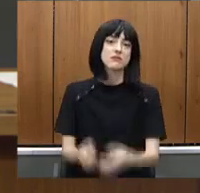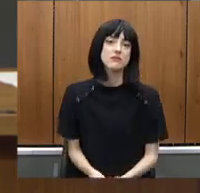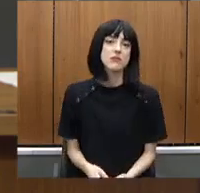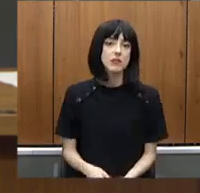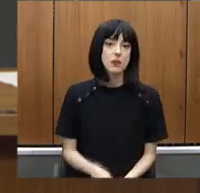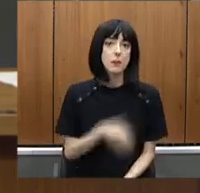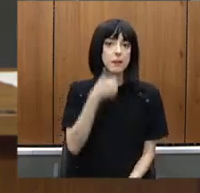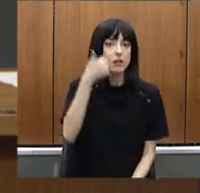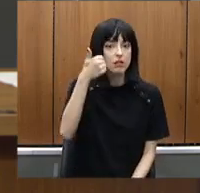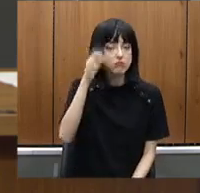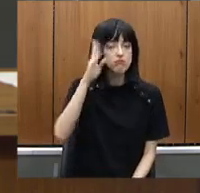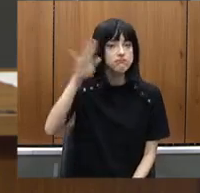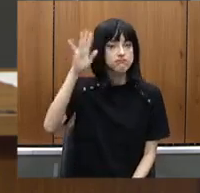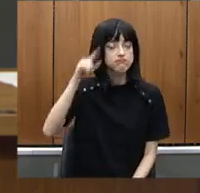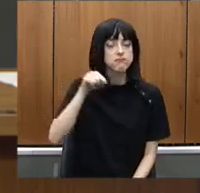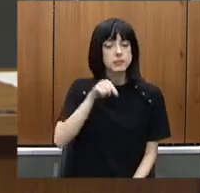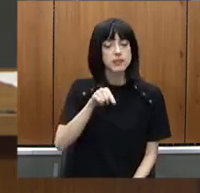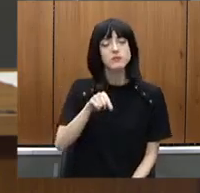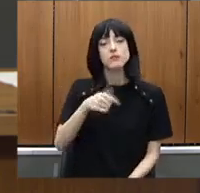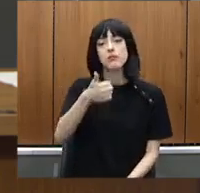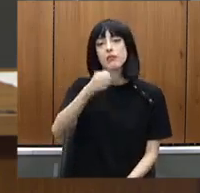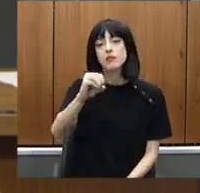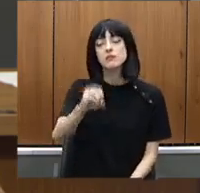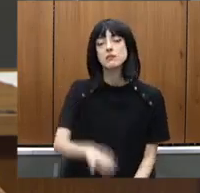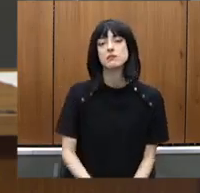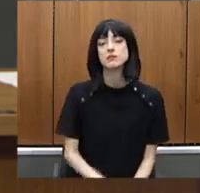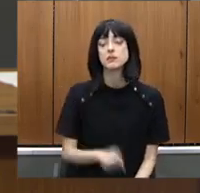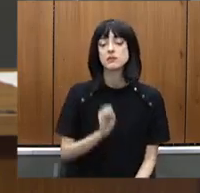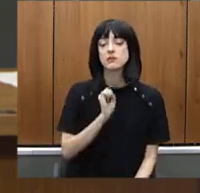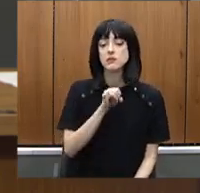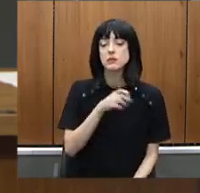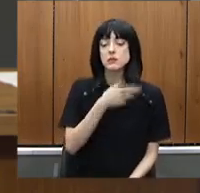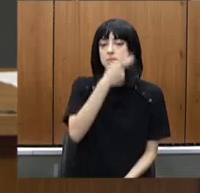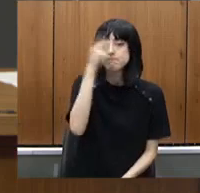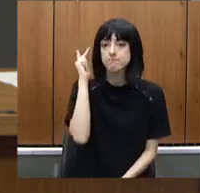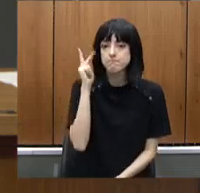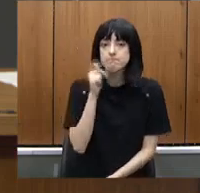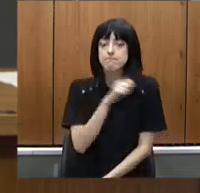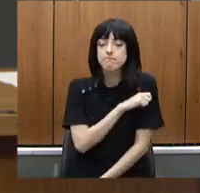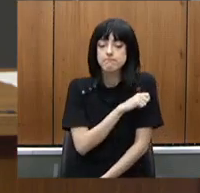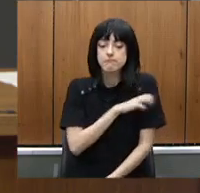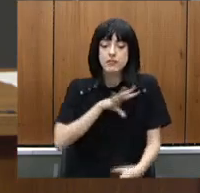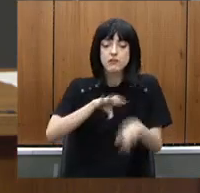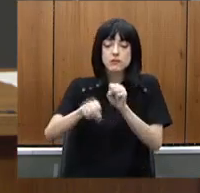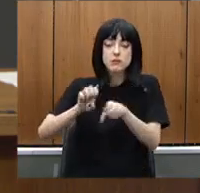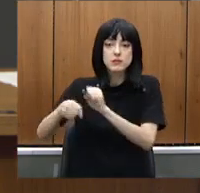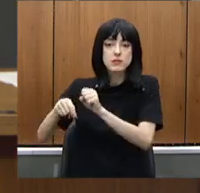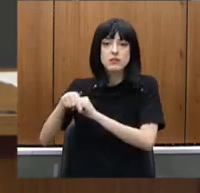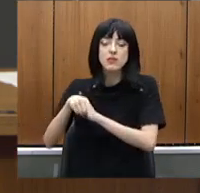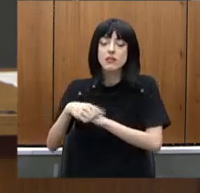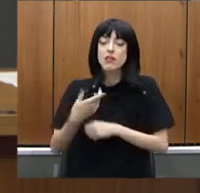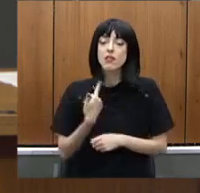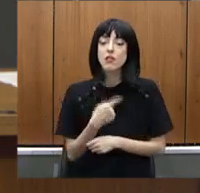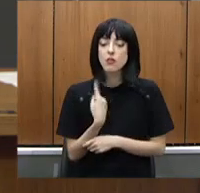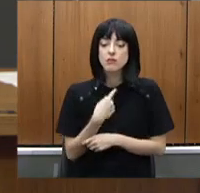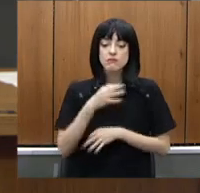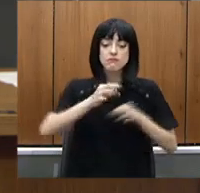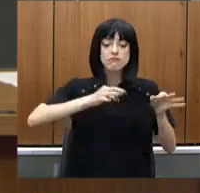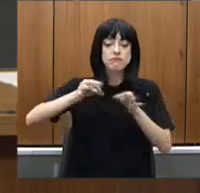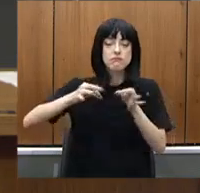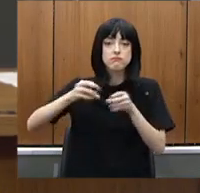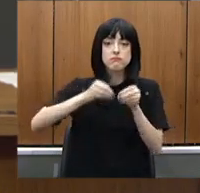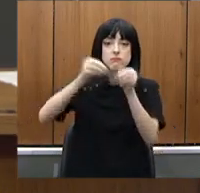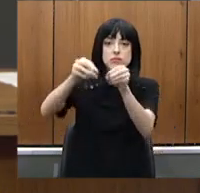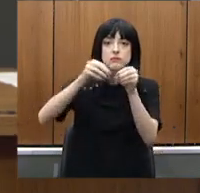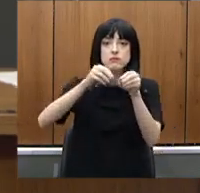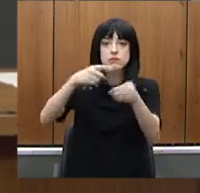e então a gente a medida que vai formando a gente vai fazendo a remanejamento então assim foi muito bacana Esse ficou em terceiro lugar e